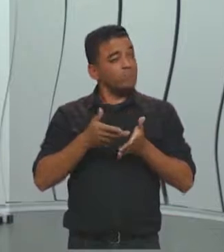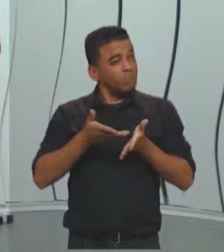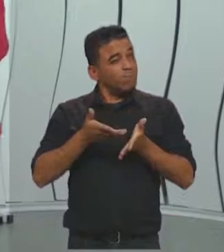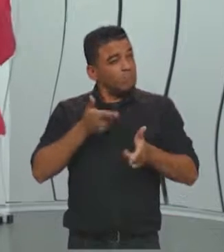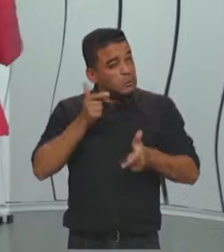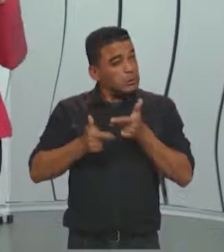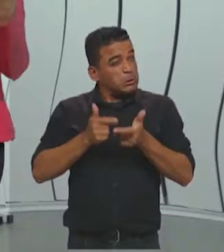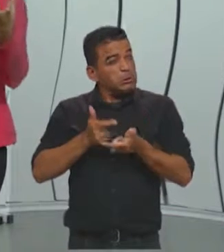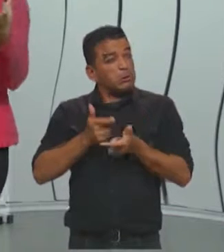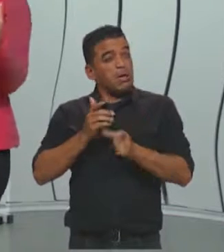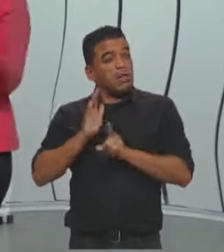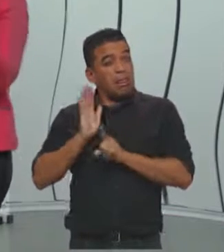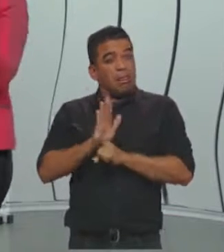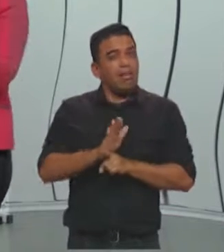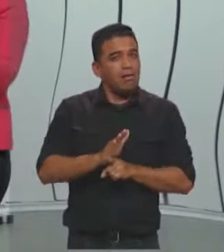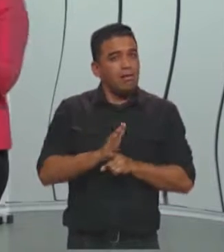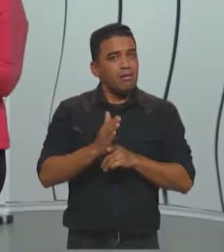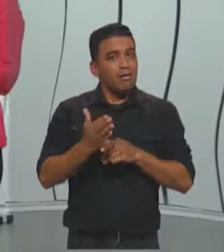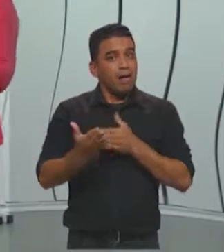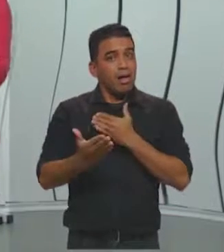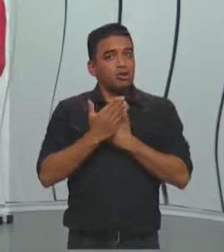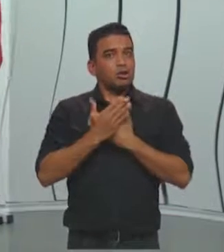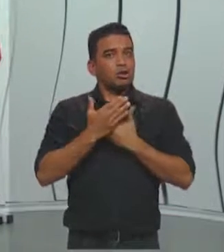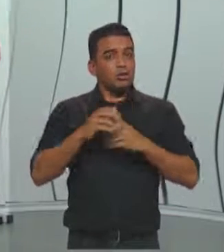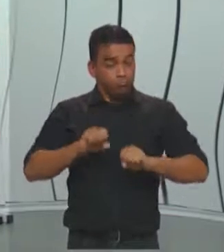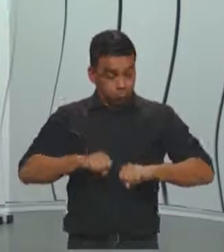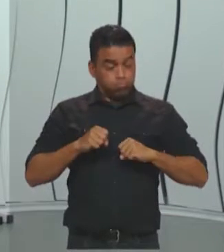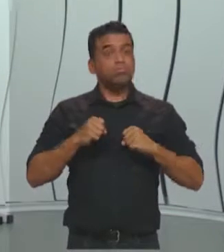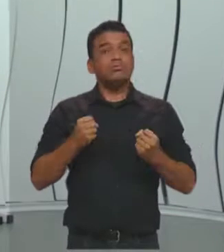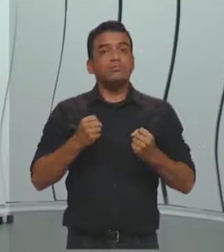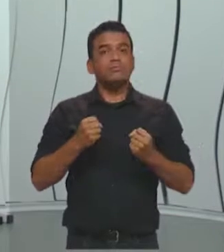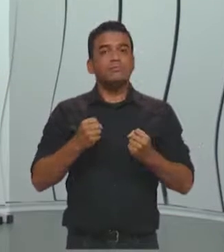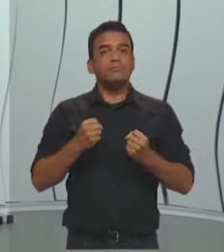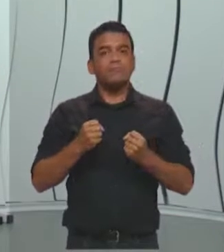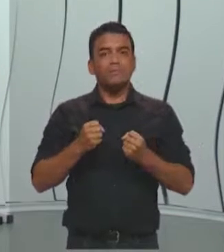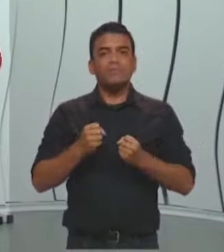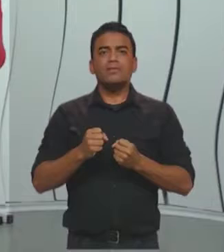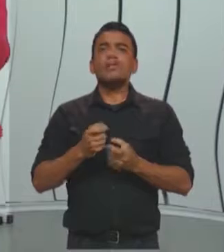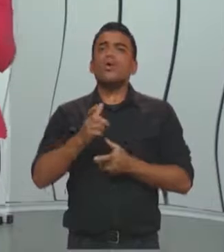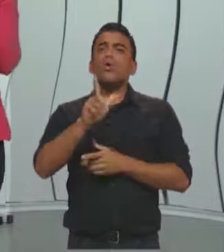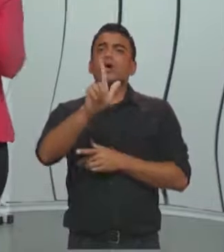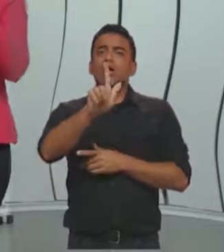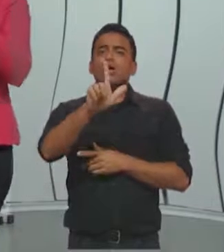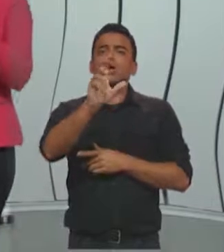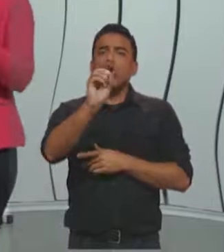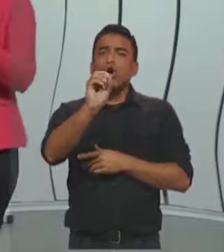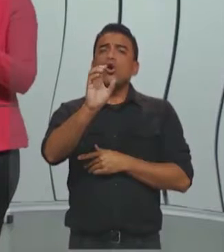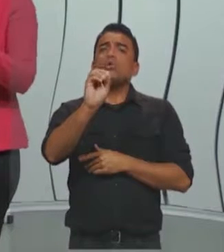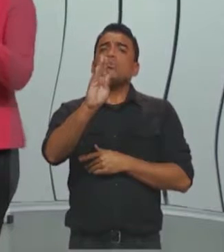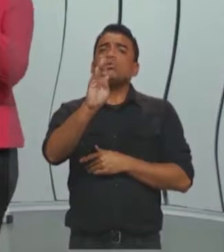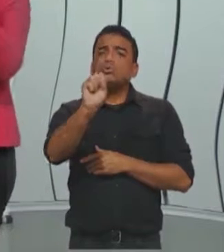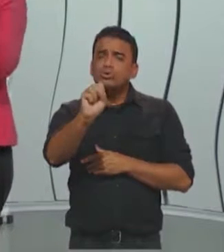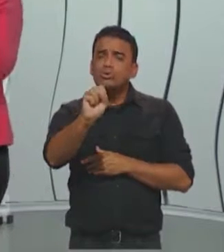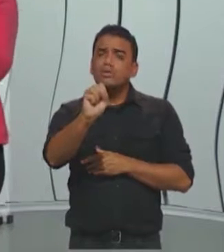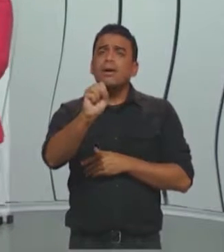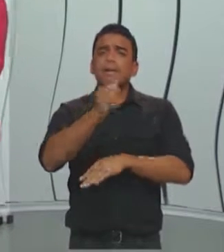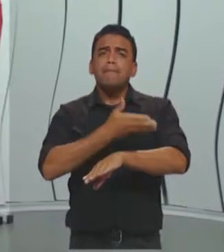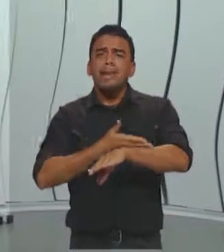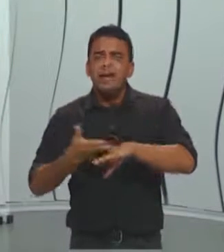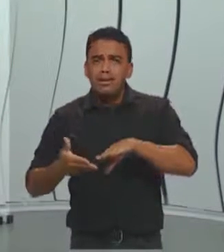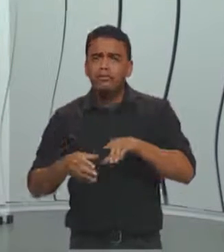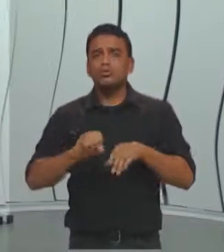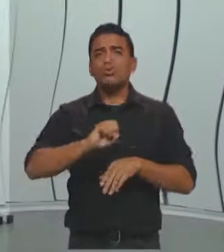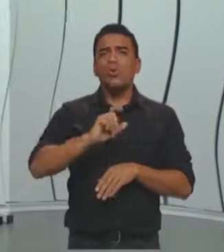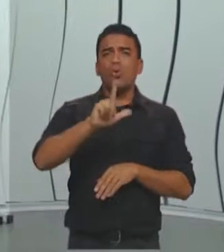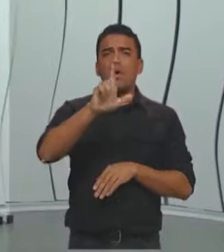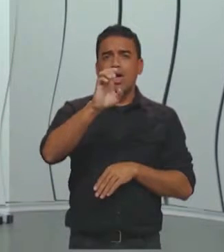para te defender. Então eu vou dizer que os nossos glóbulos brancos ou leucócitos, eles são